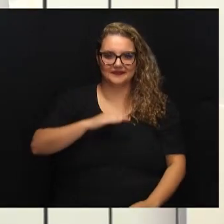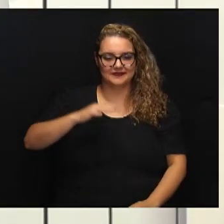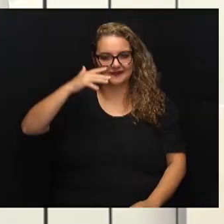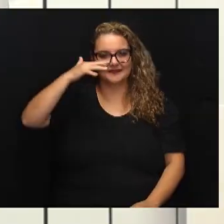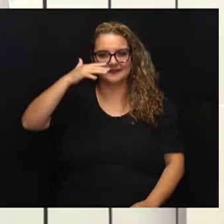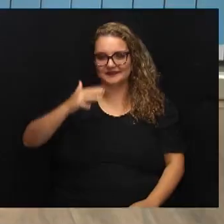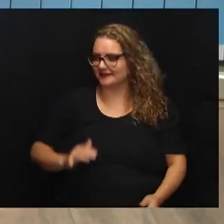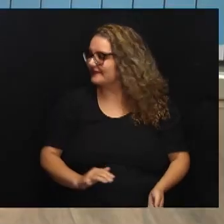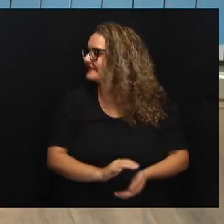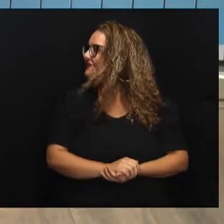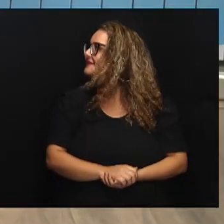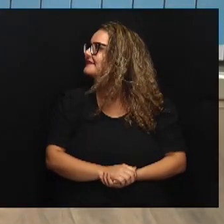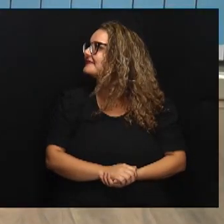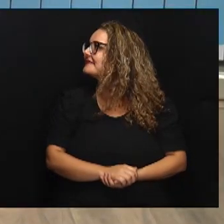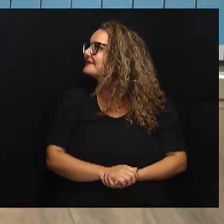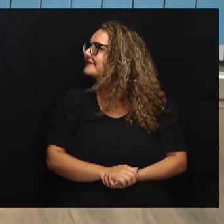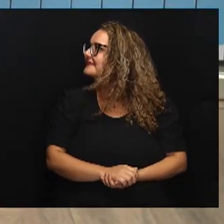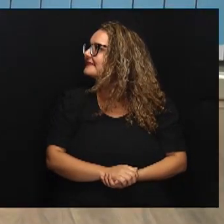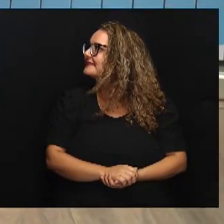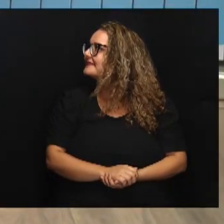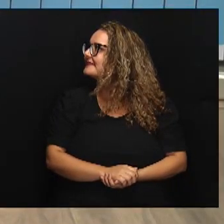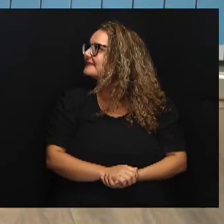Ana.